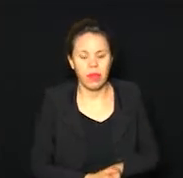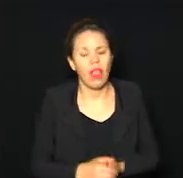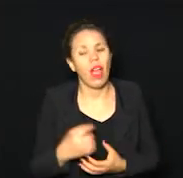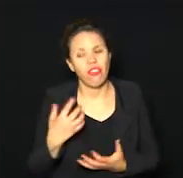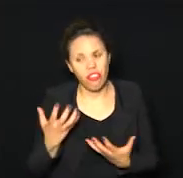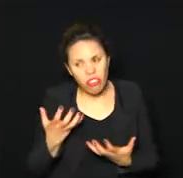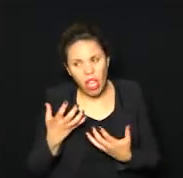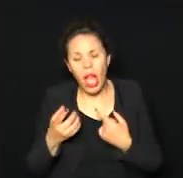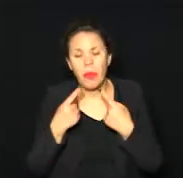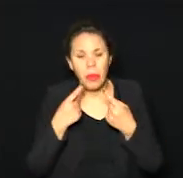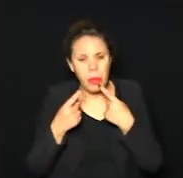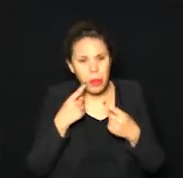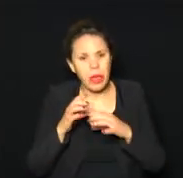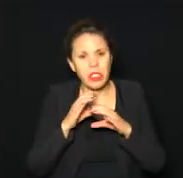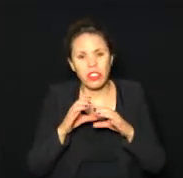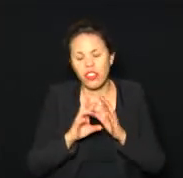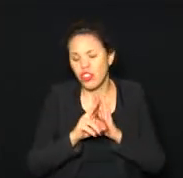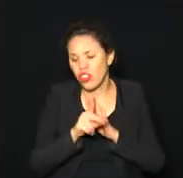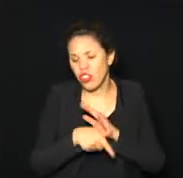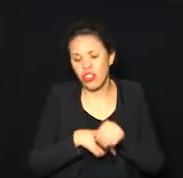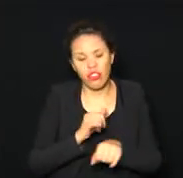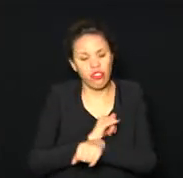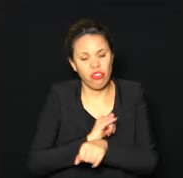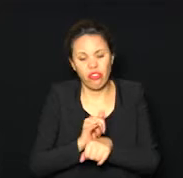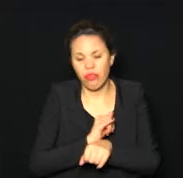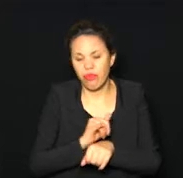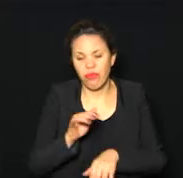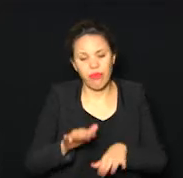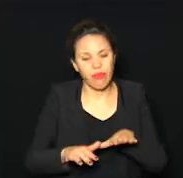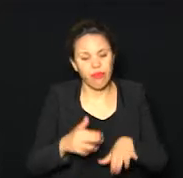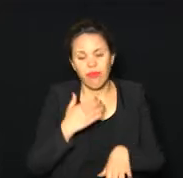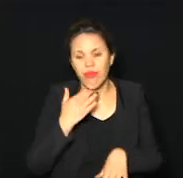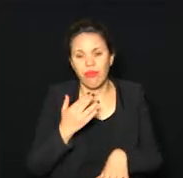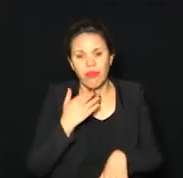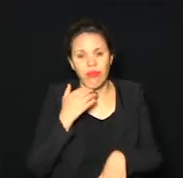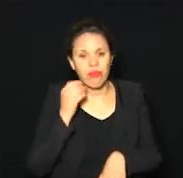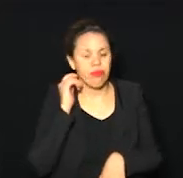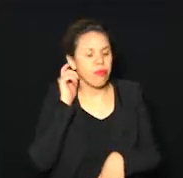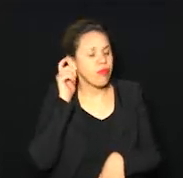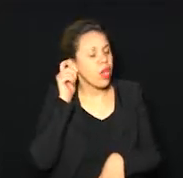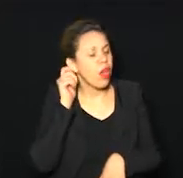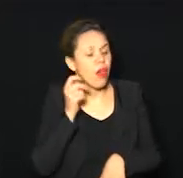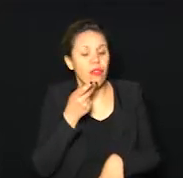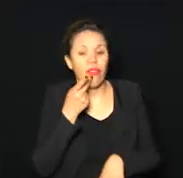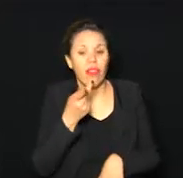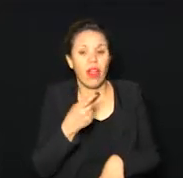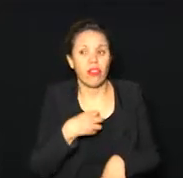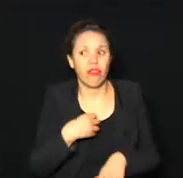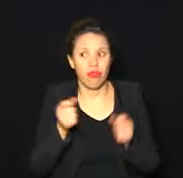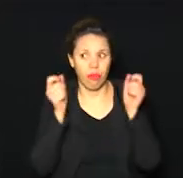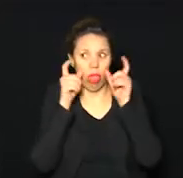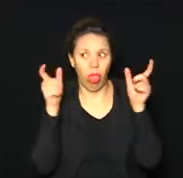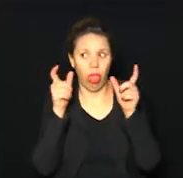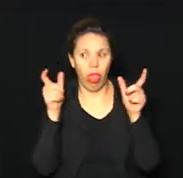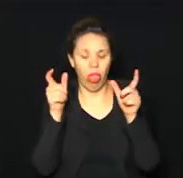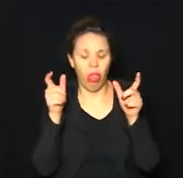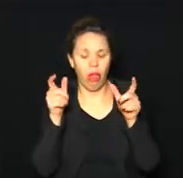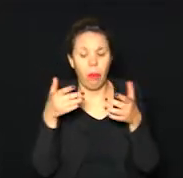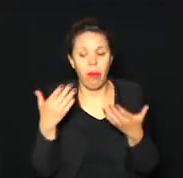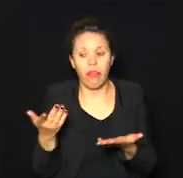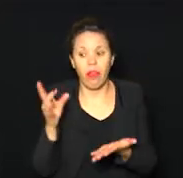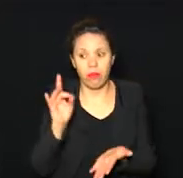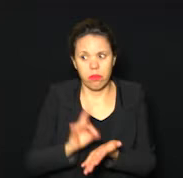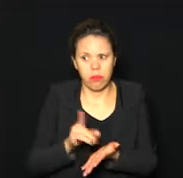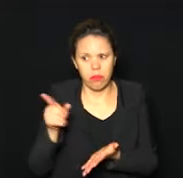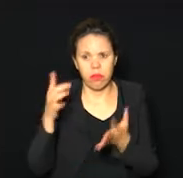diálogo de tantas formas que muitas vezes é necessário falar de forma assustadora para realmente